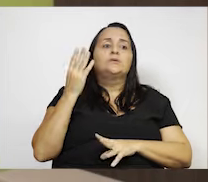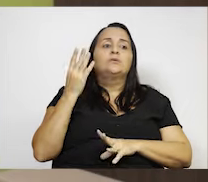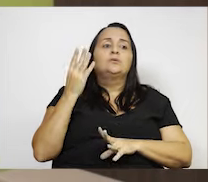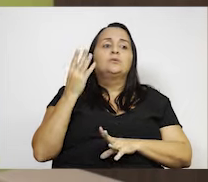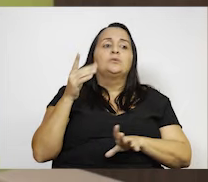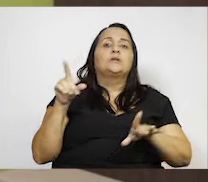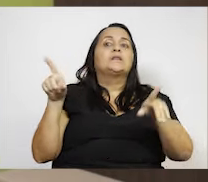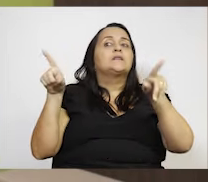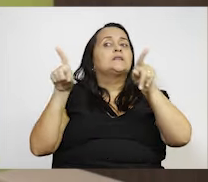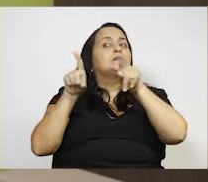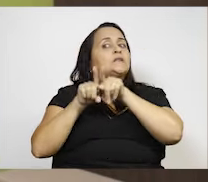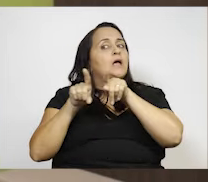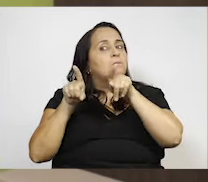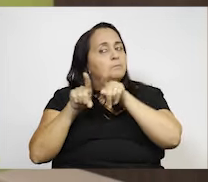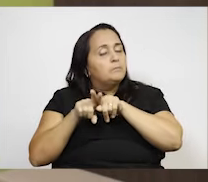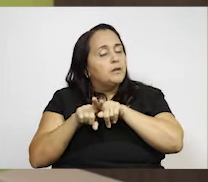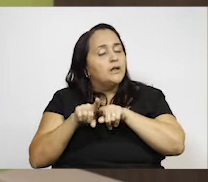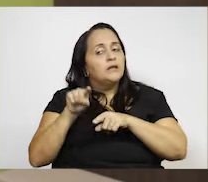também